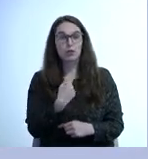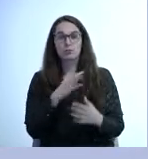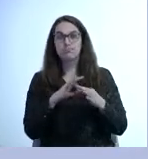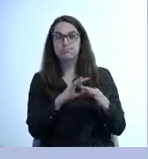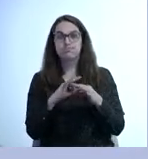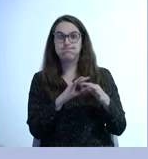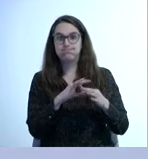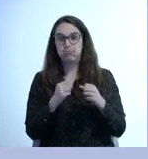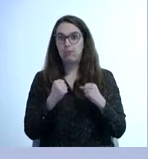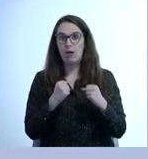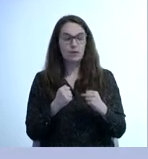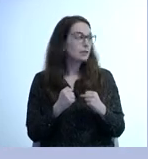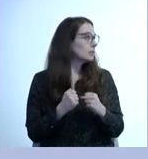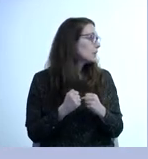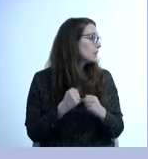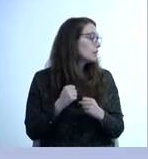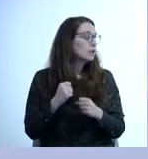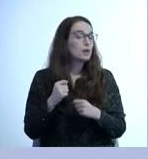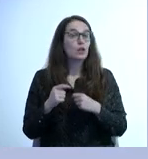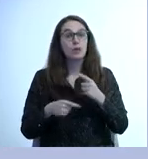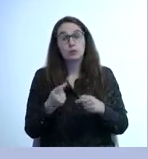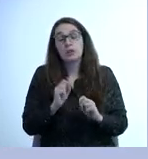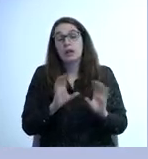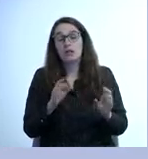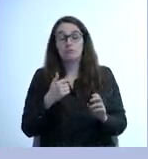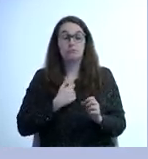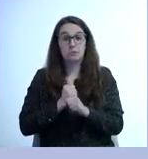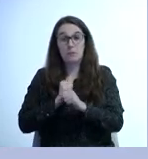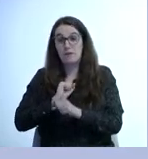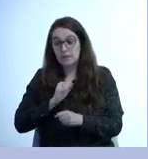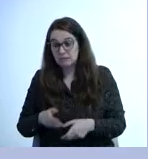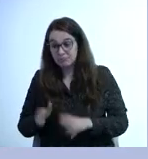e claro que o João Luís depois foi por si próprio, não é? E